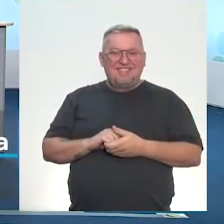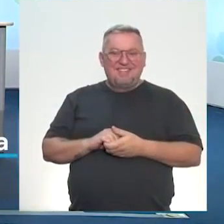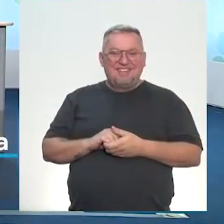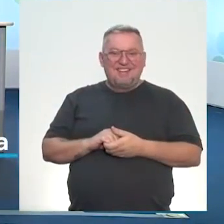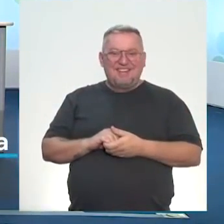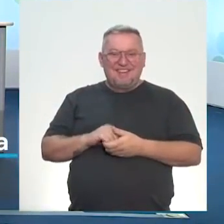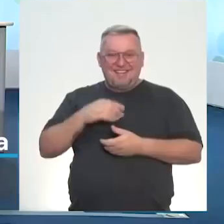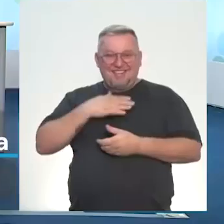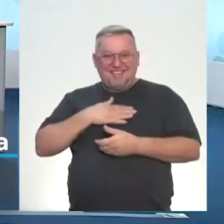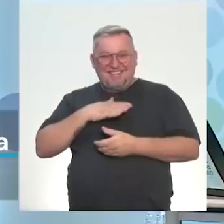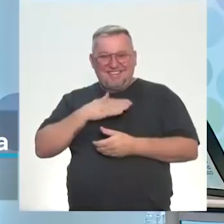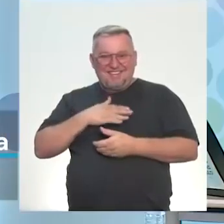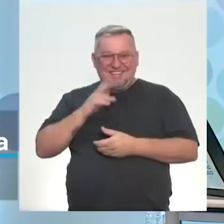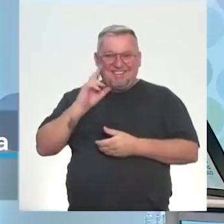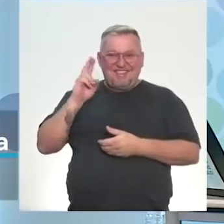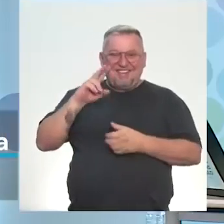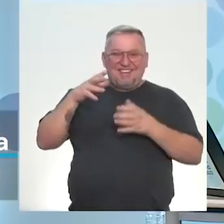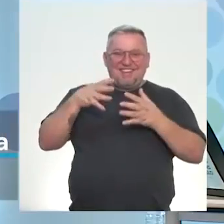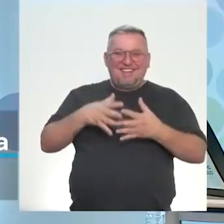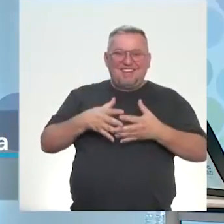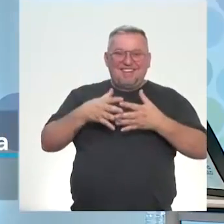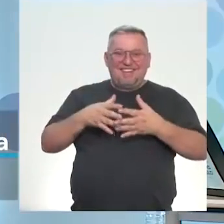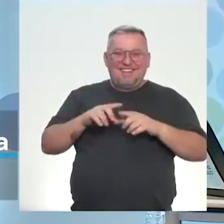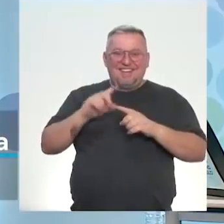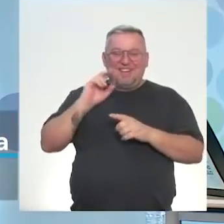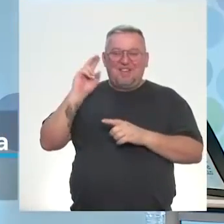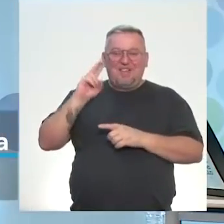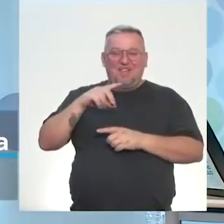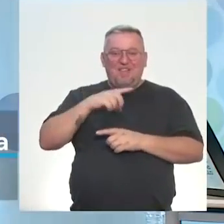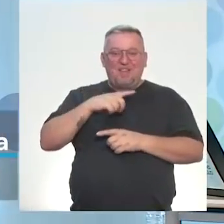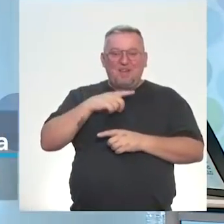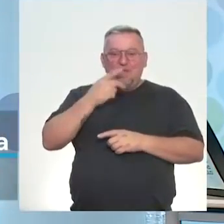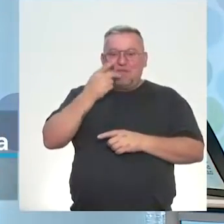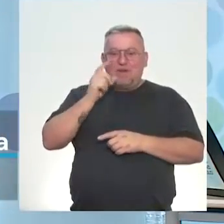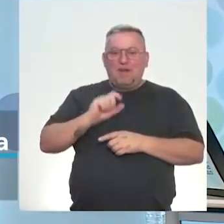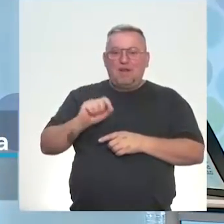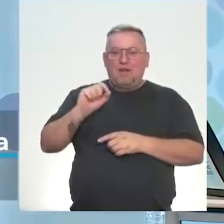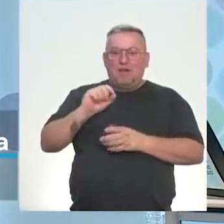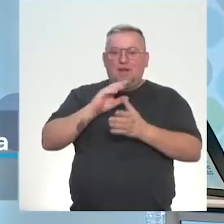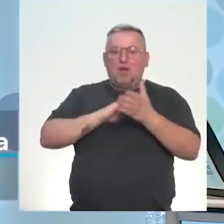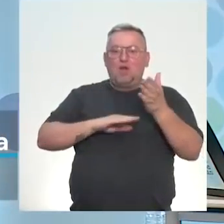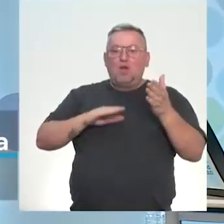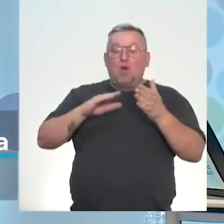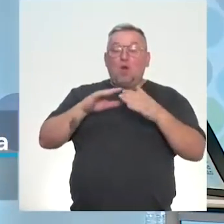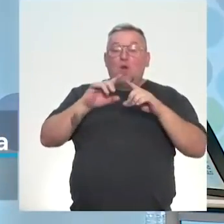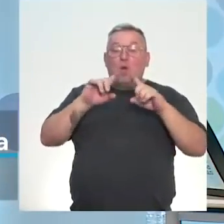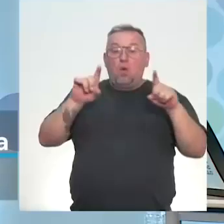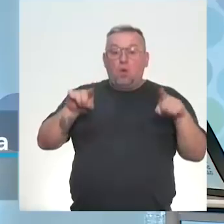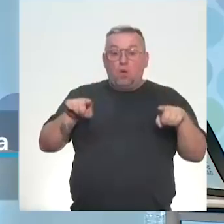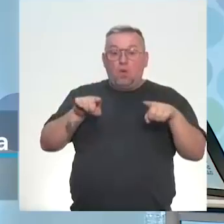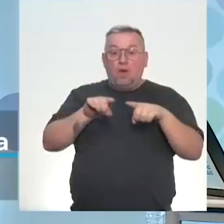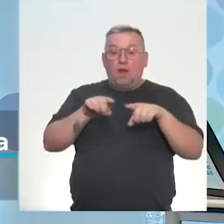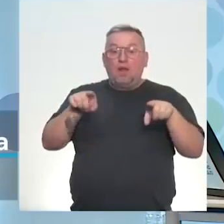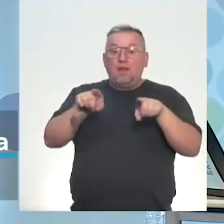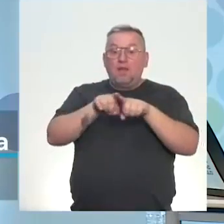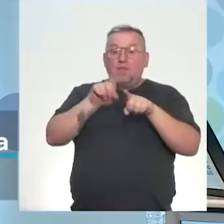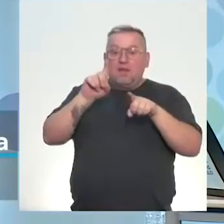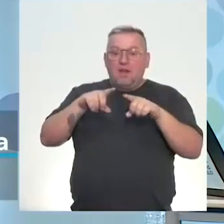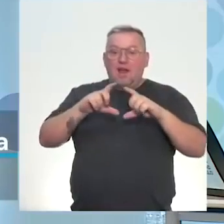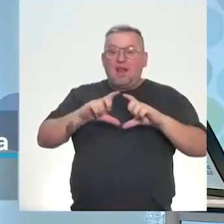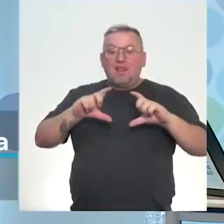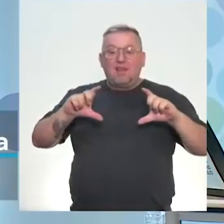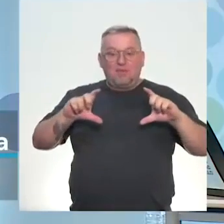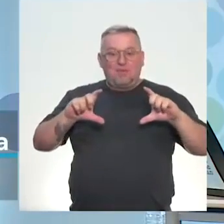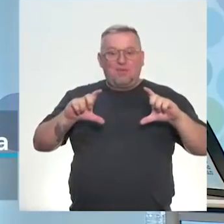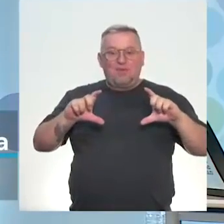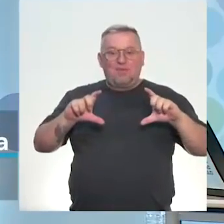Vamos devagar para não confundir. Vamos Que lá. geralmente tem uma fala que assim, que todo quadrado também é